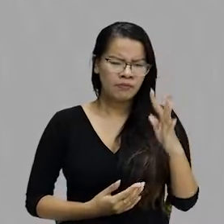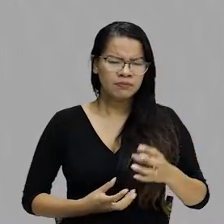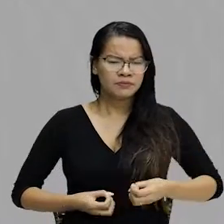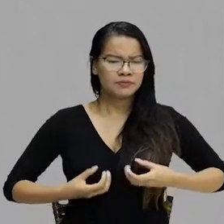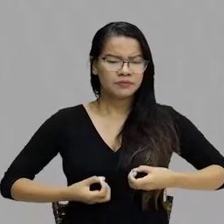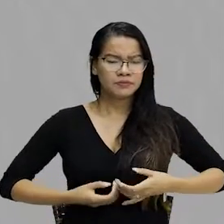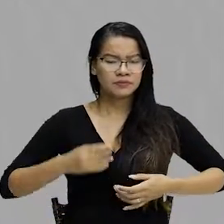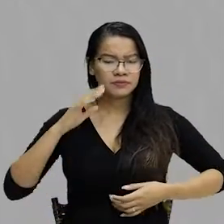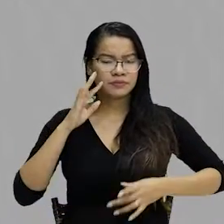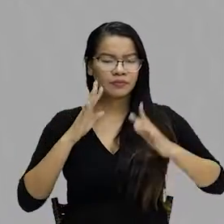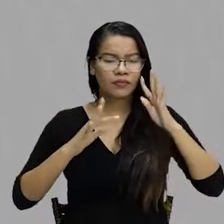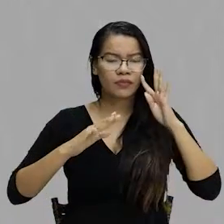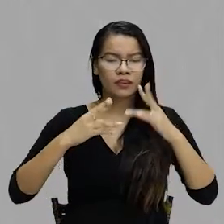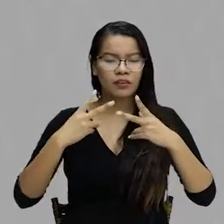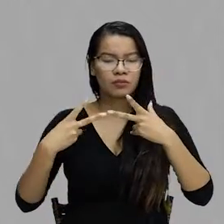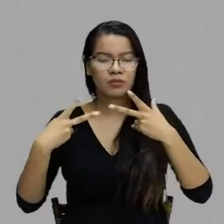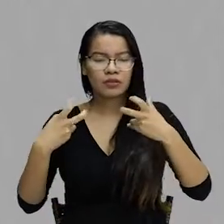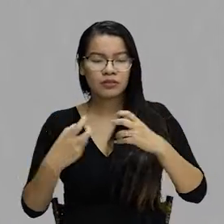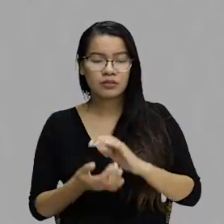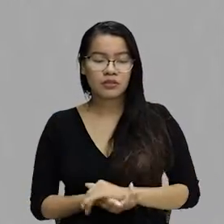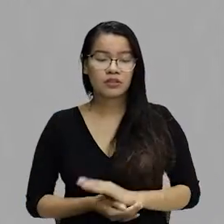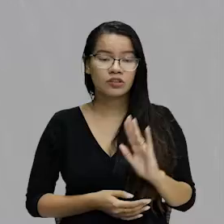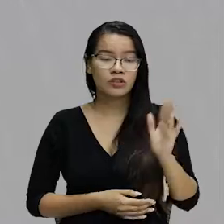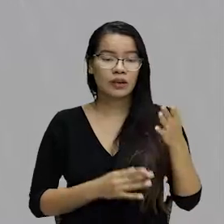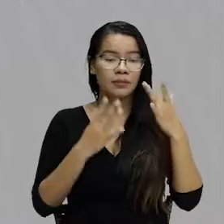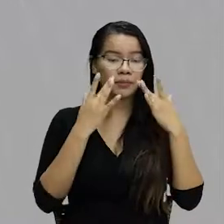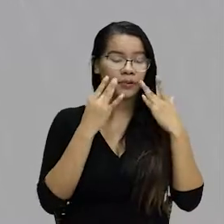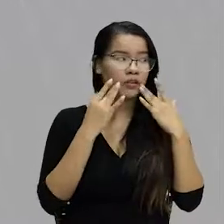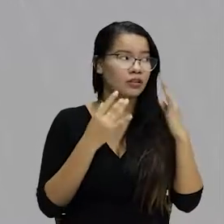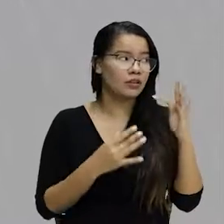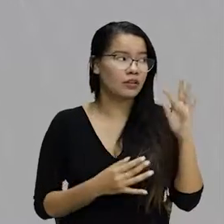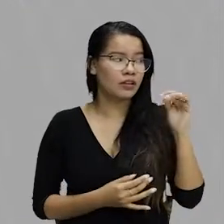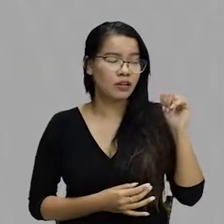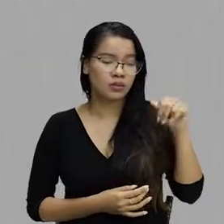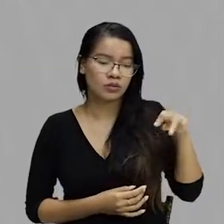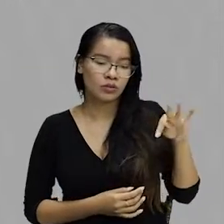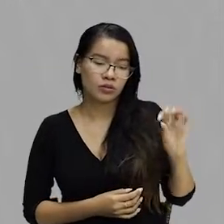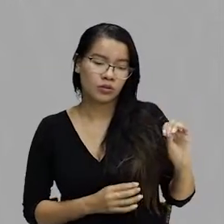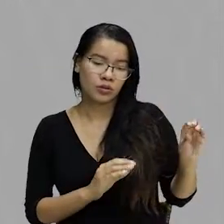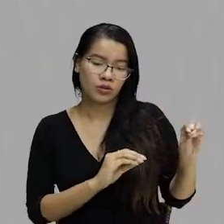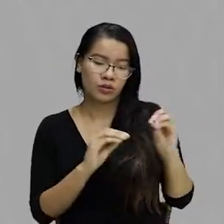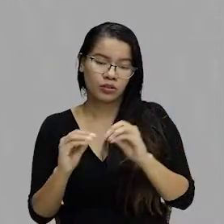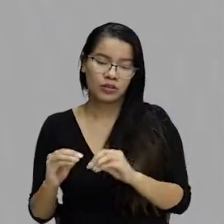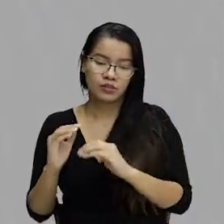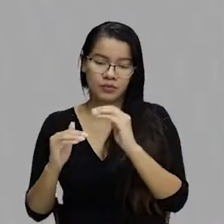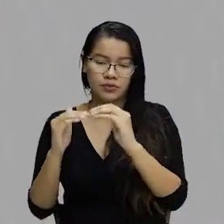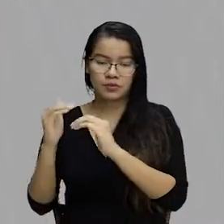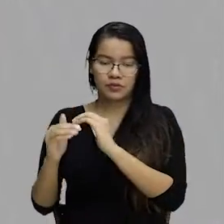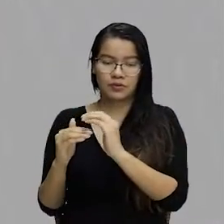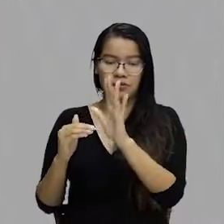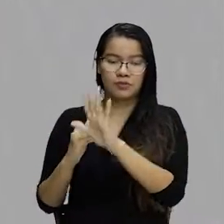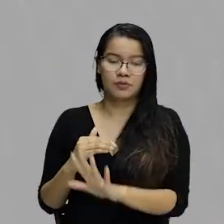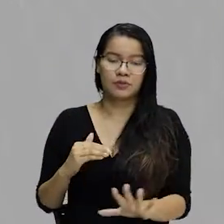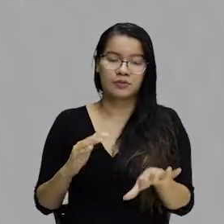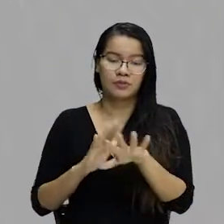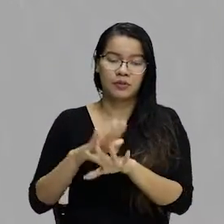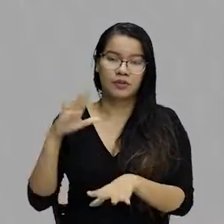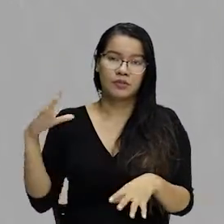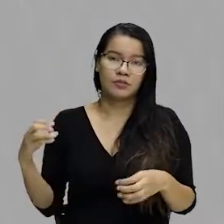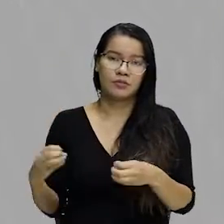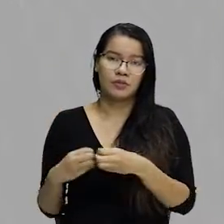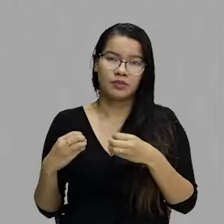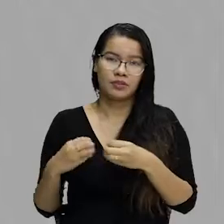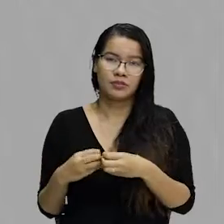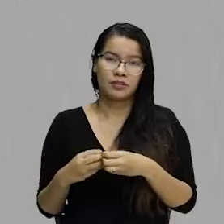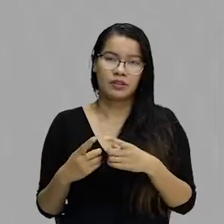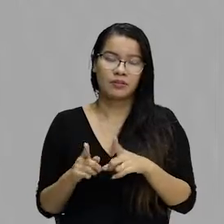imaginação e introspecção. A peça de teatro, ela coloca esse processo numa, num patamar mais próximo, mais